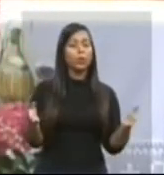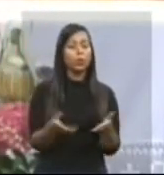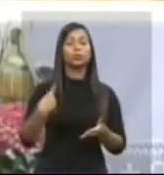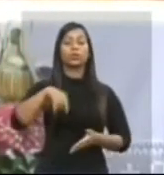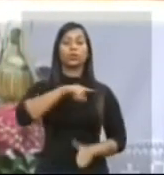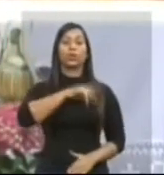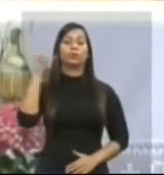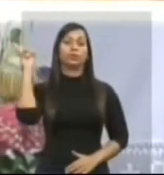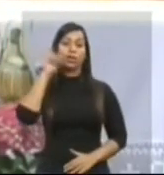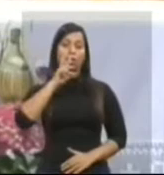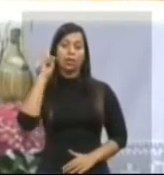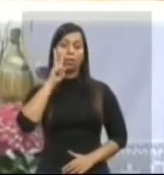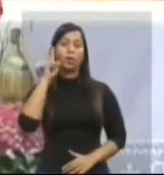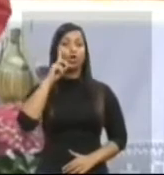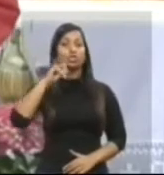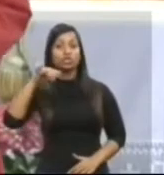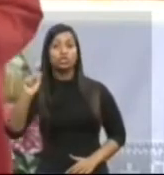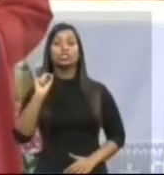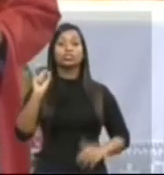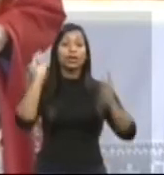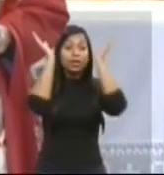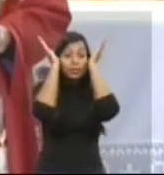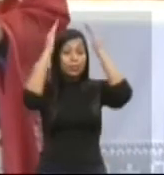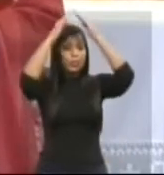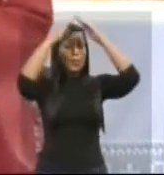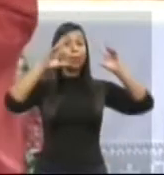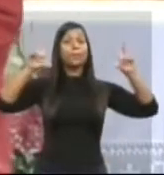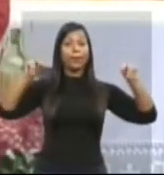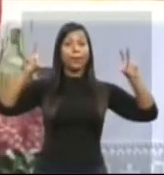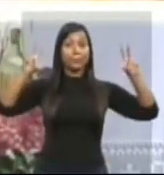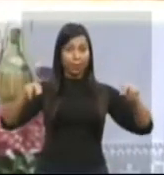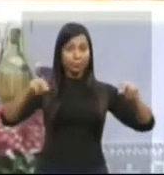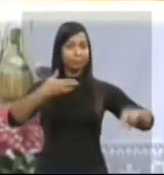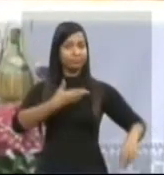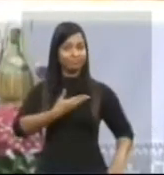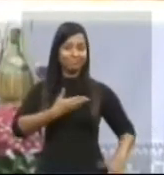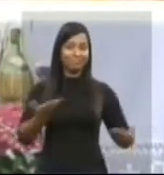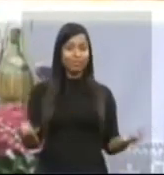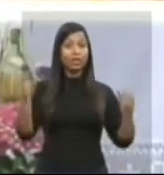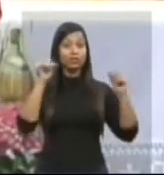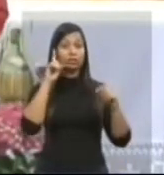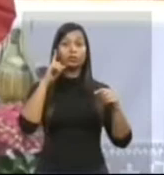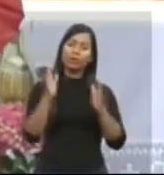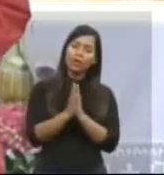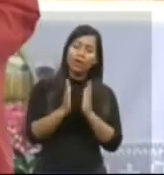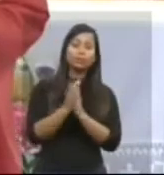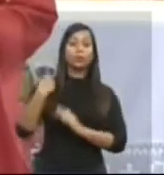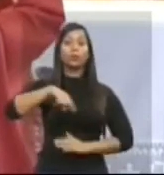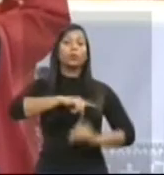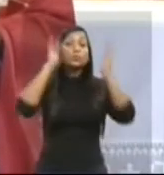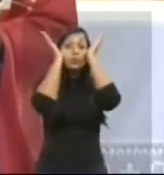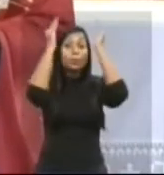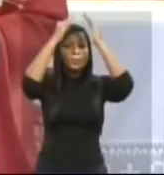nós celebramos o dia do Papa. Se lembram disso? Rezem pelo nosso